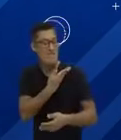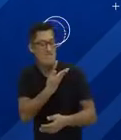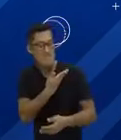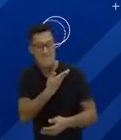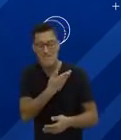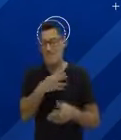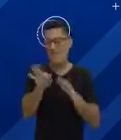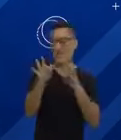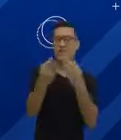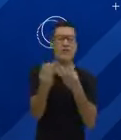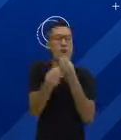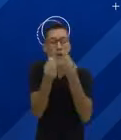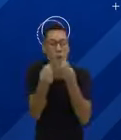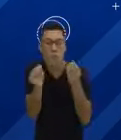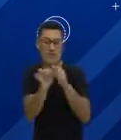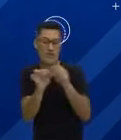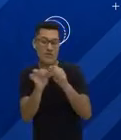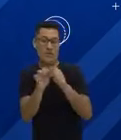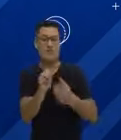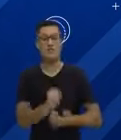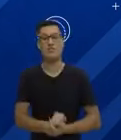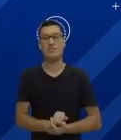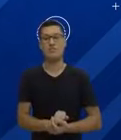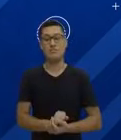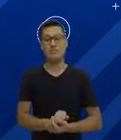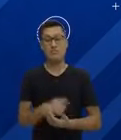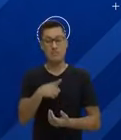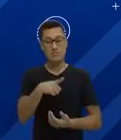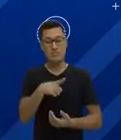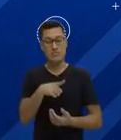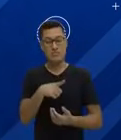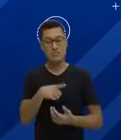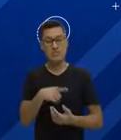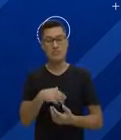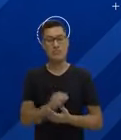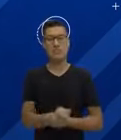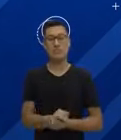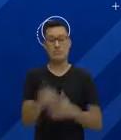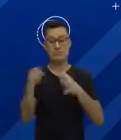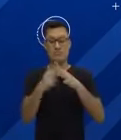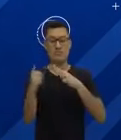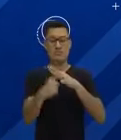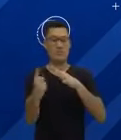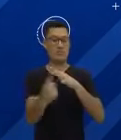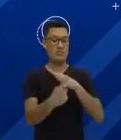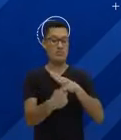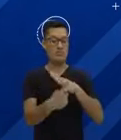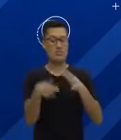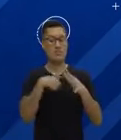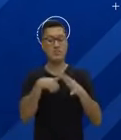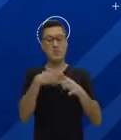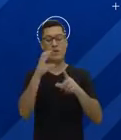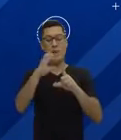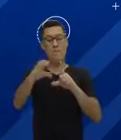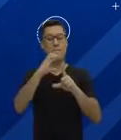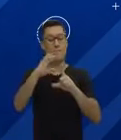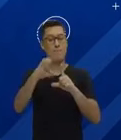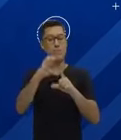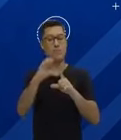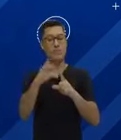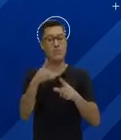aula, como é que eu faço? Como eu falei para os senhores, além de ter acesso às redes sociais, você tem lá no Portal da Cultura as